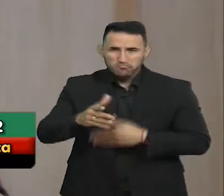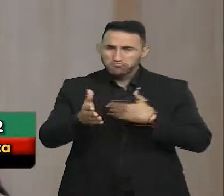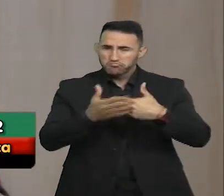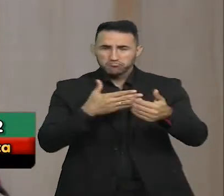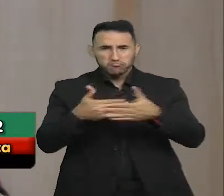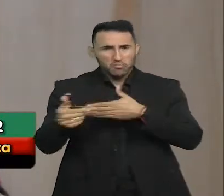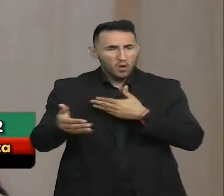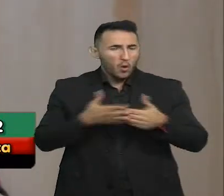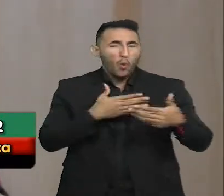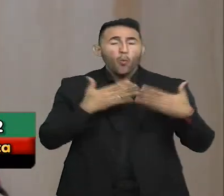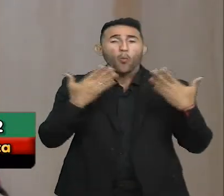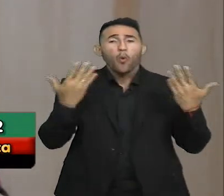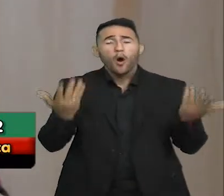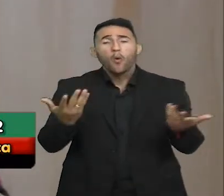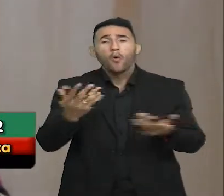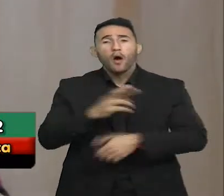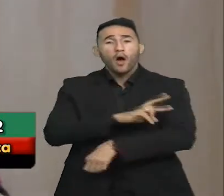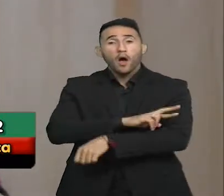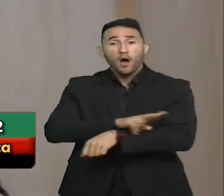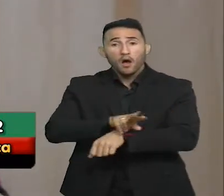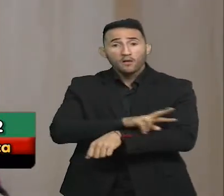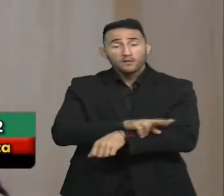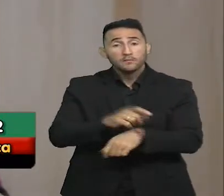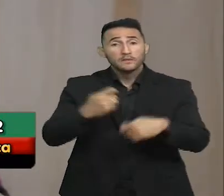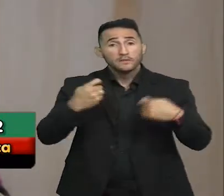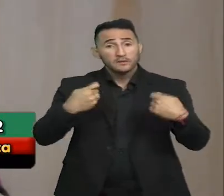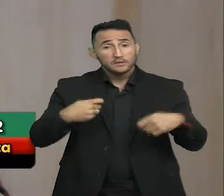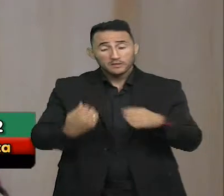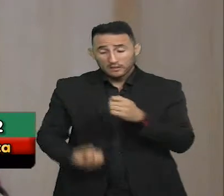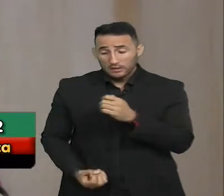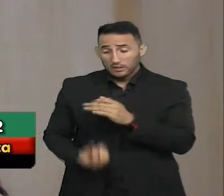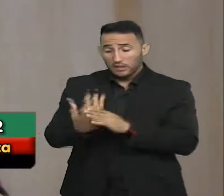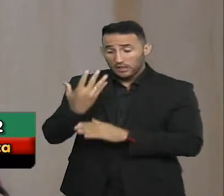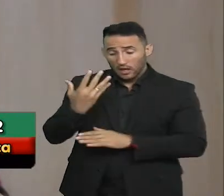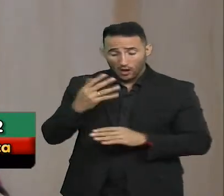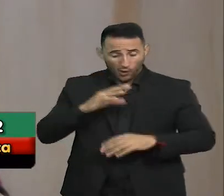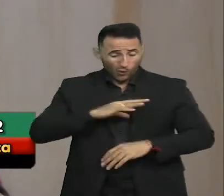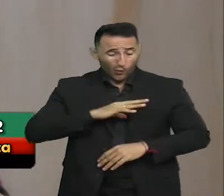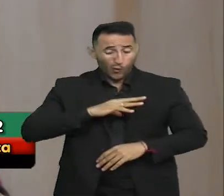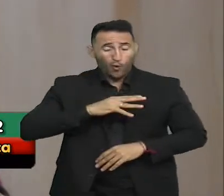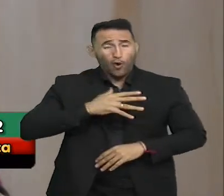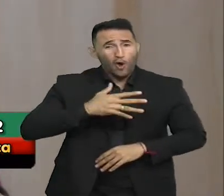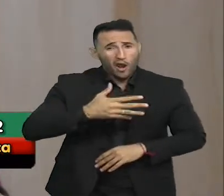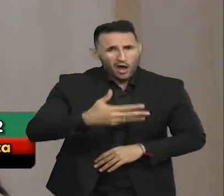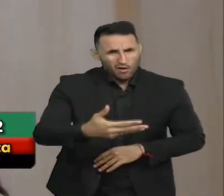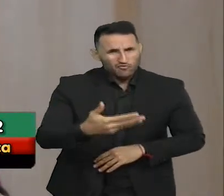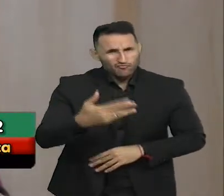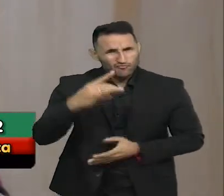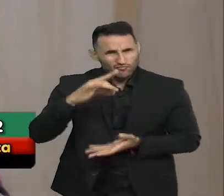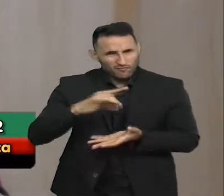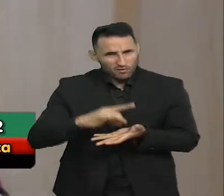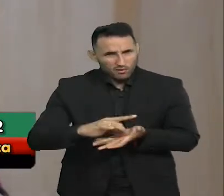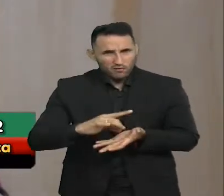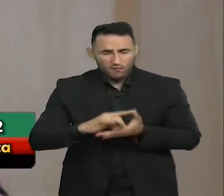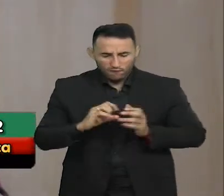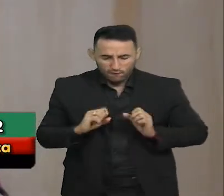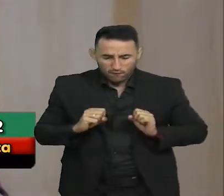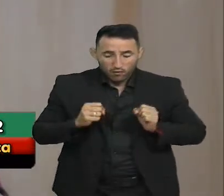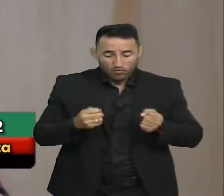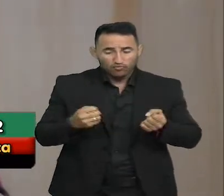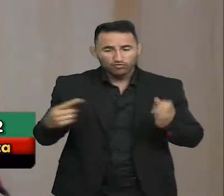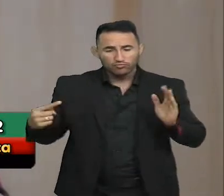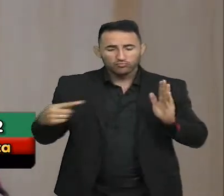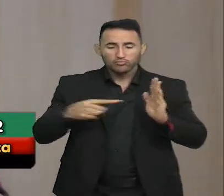da pertença racial, eles criem uma coragem muito forte de fazer a